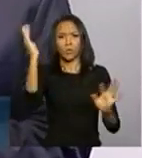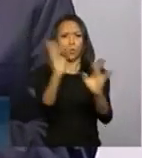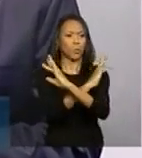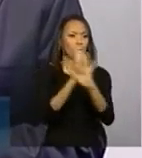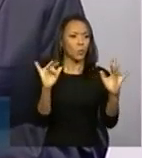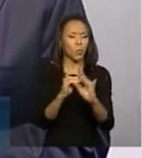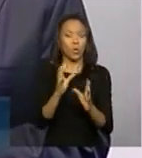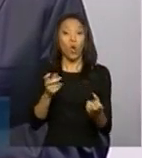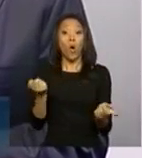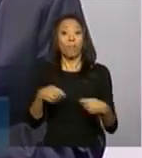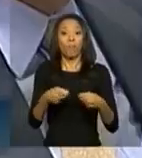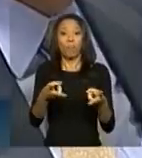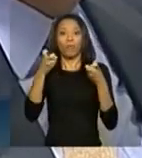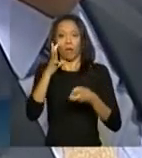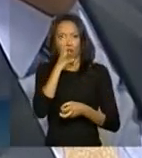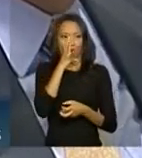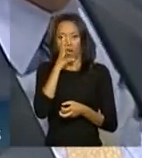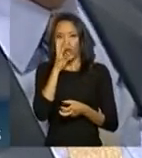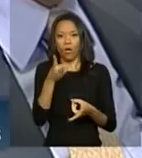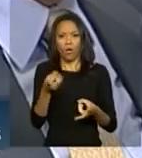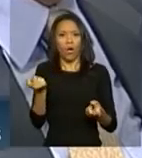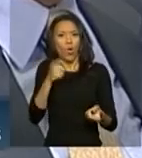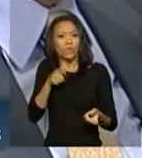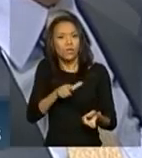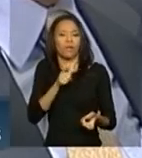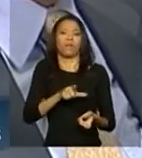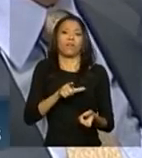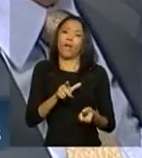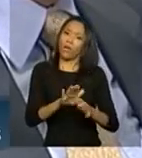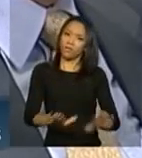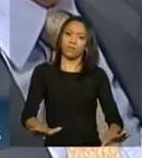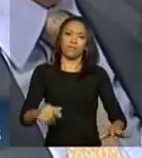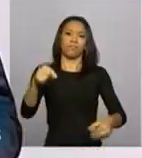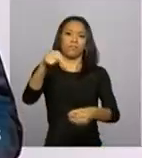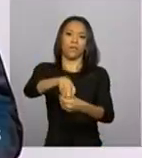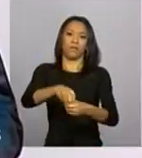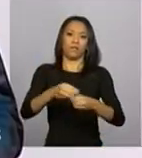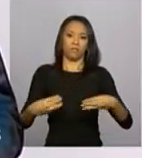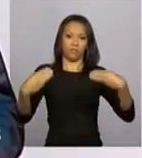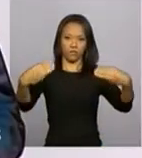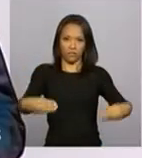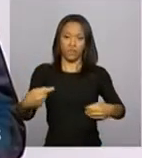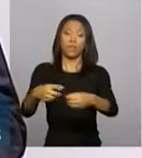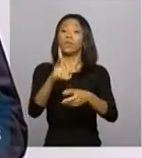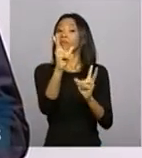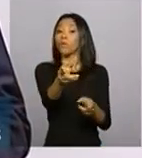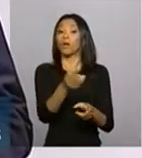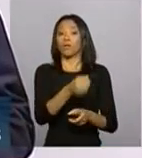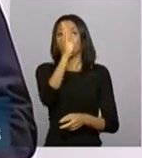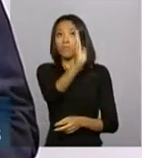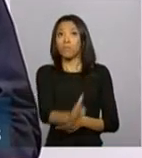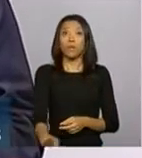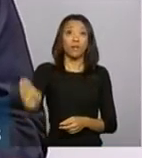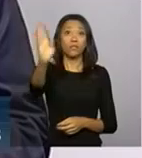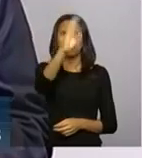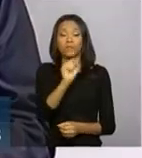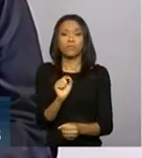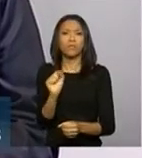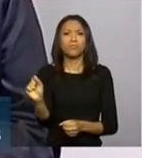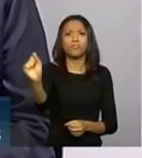da natureza. Não tenho dúvidas. É assim nas cidades como é no país, território de todas as